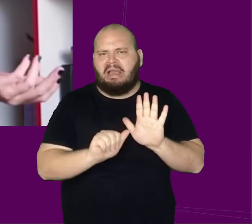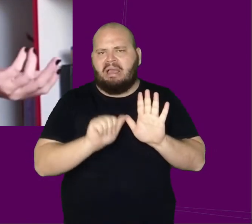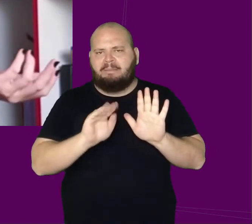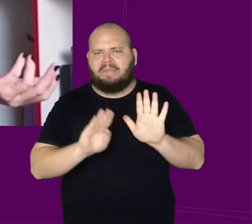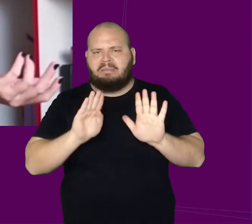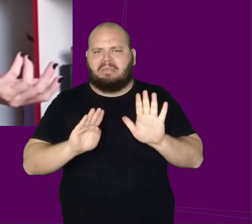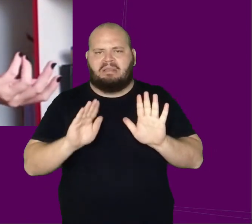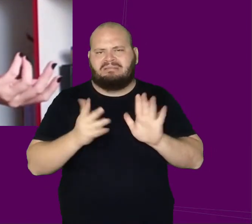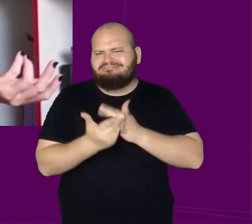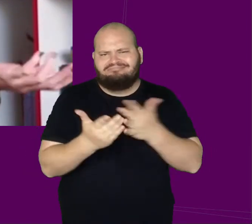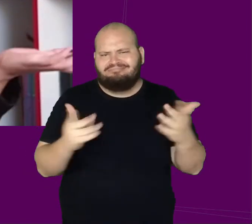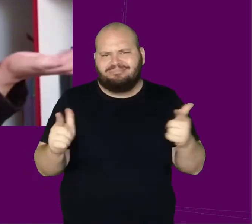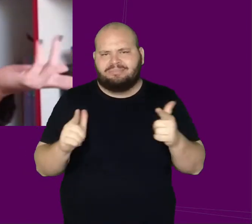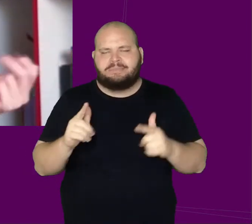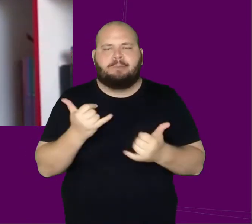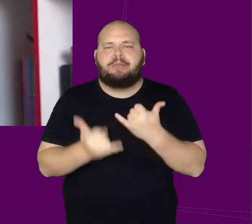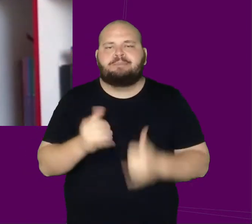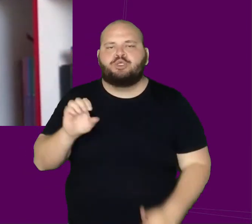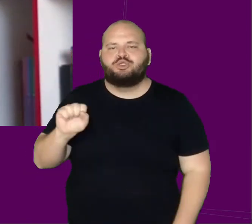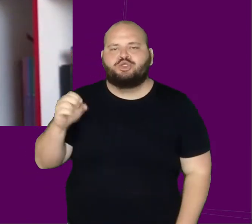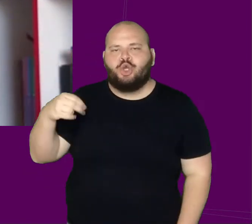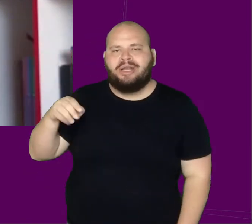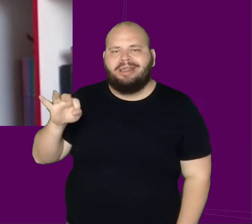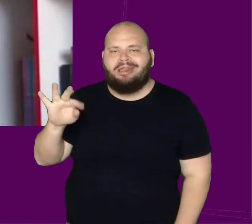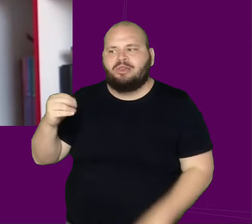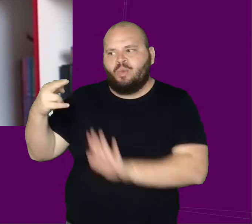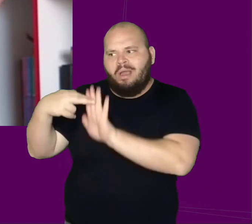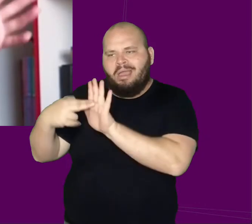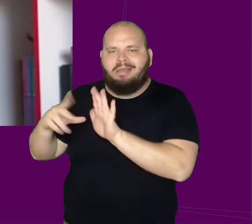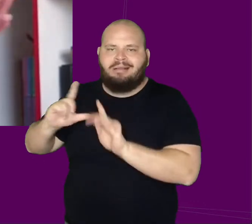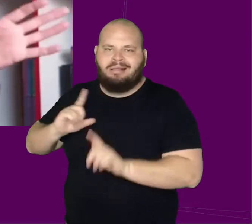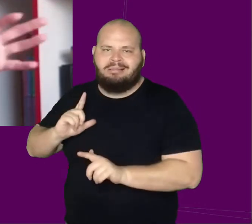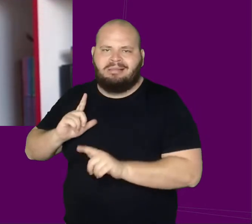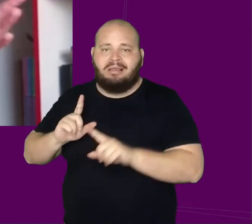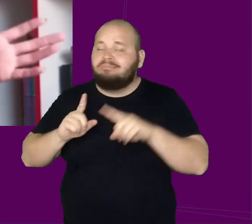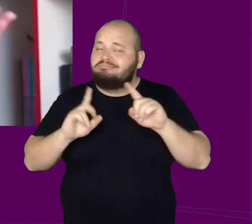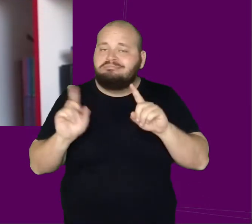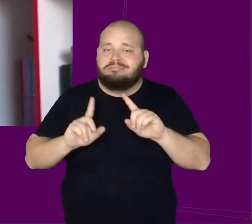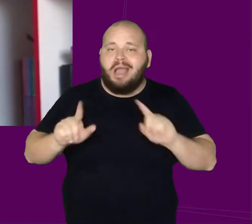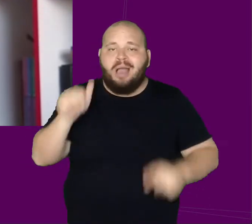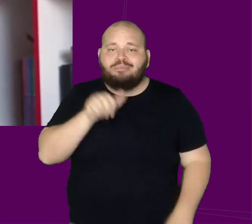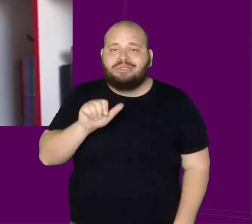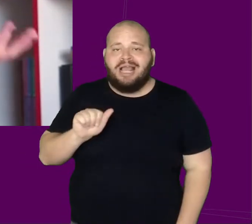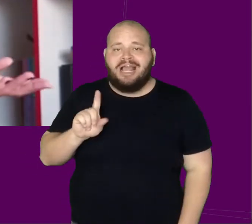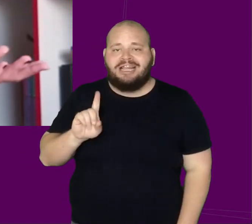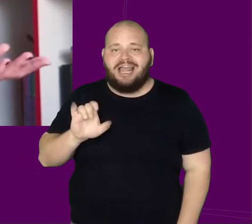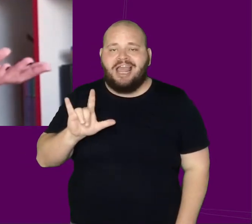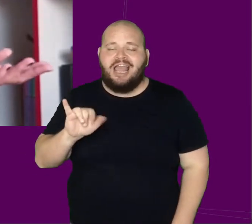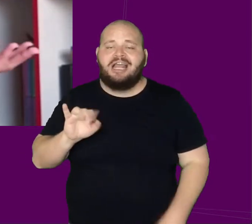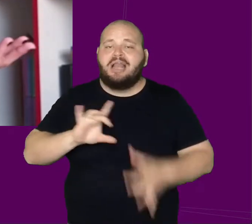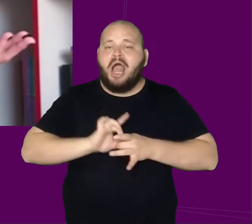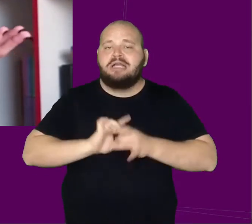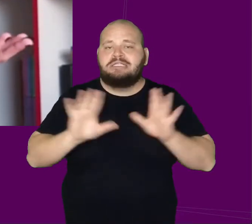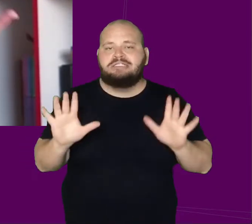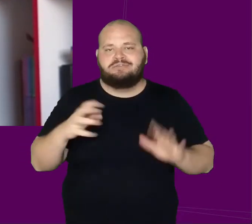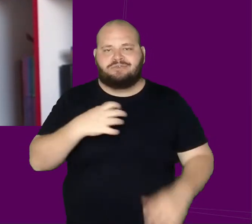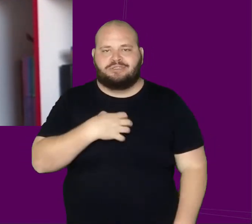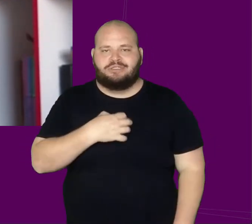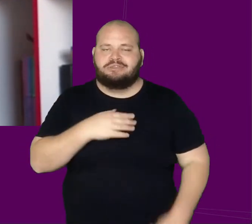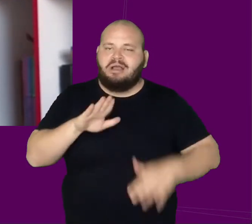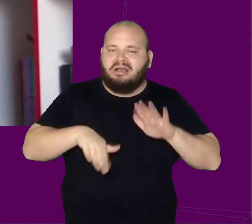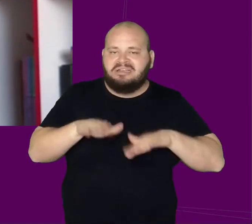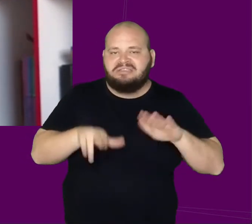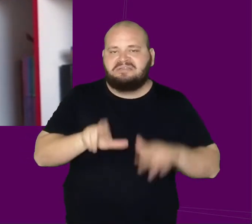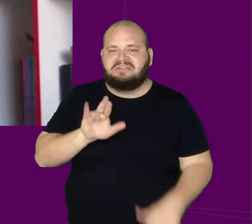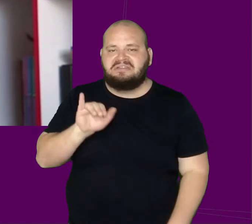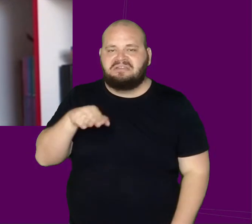nem a gente tem em soneto, por exemplo. Ela vai escrevendo poema, às vezes ele rima, às vezes ele não rima, às vezes a